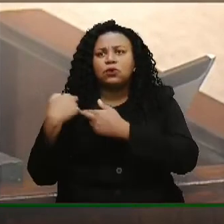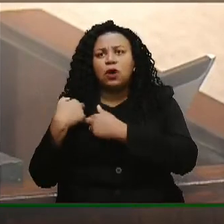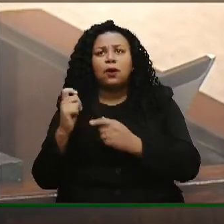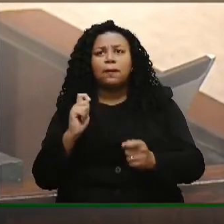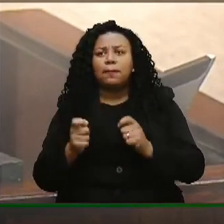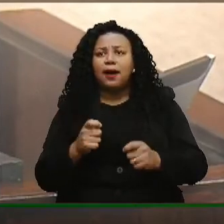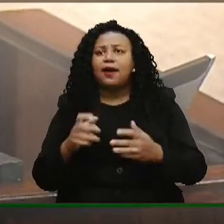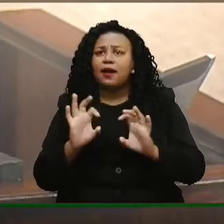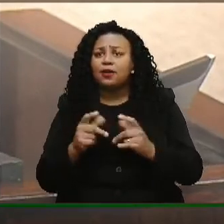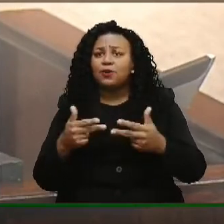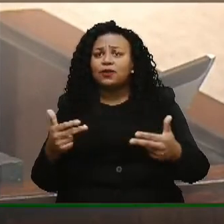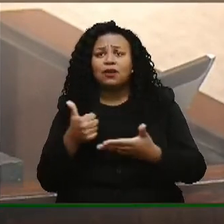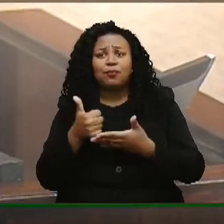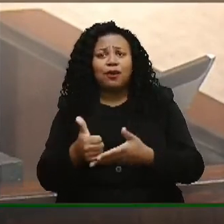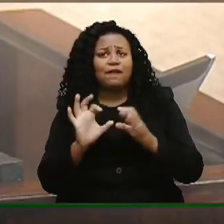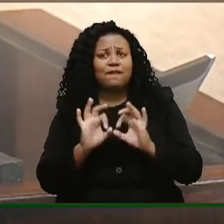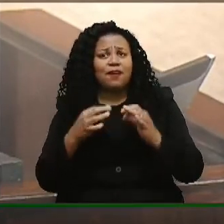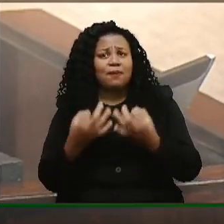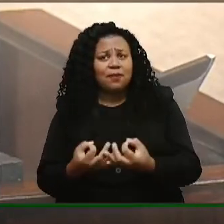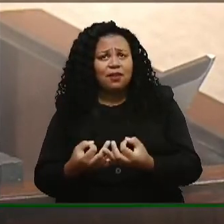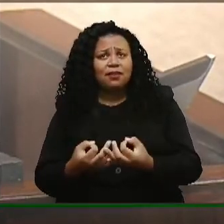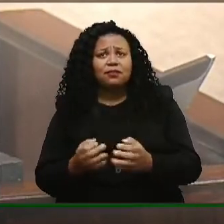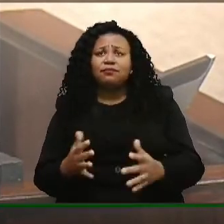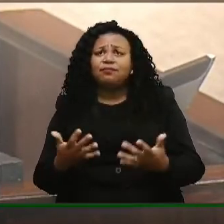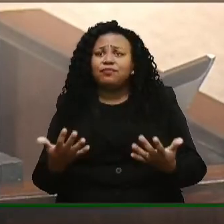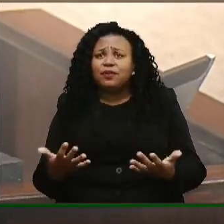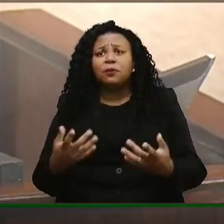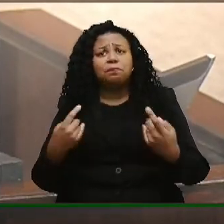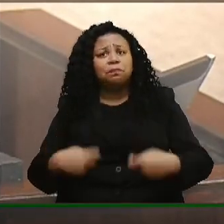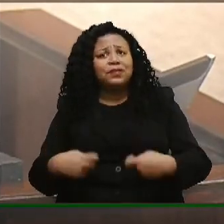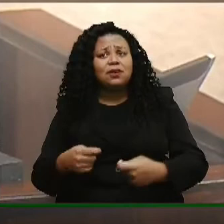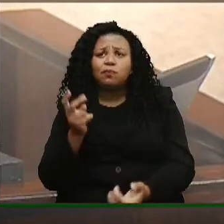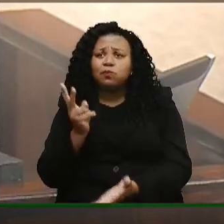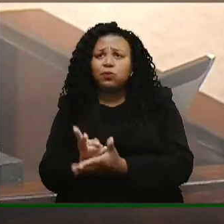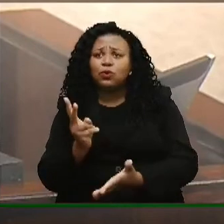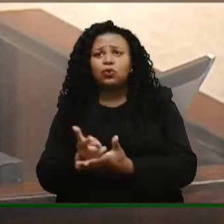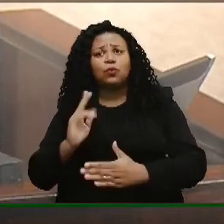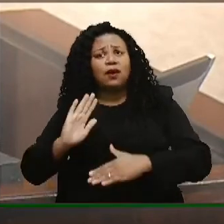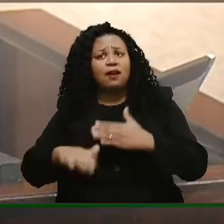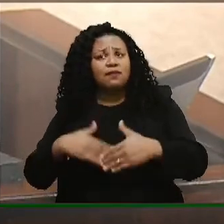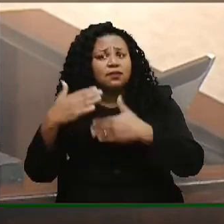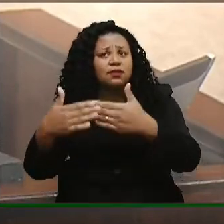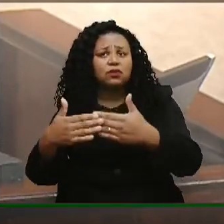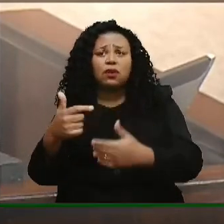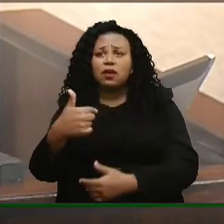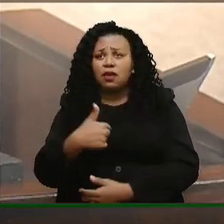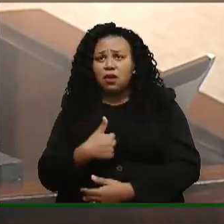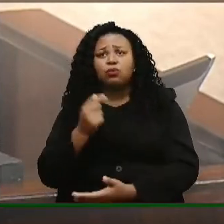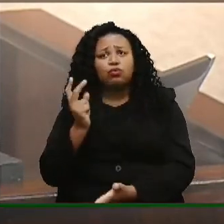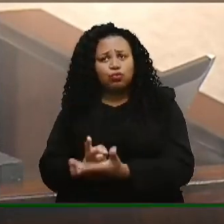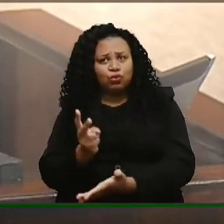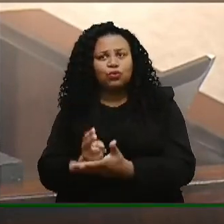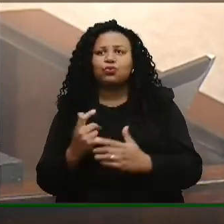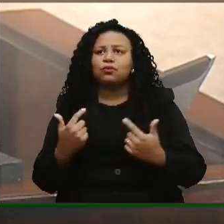sustento das nossas famílias. Sendo assim, precisamos continuar avançando. Eu